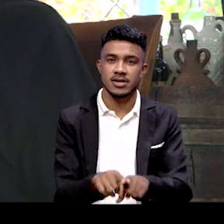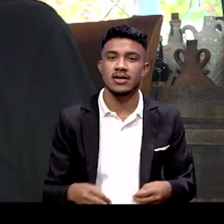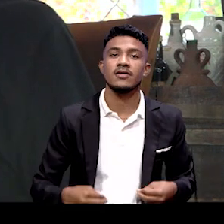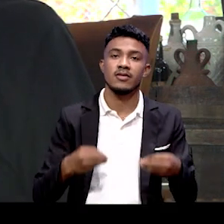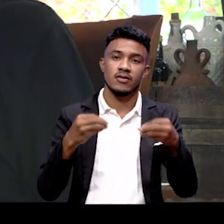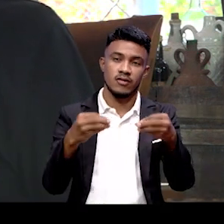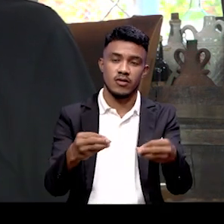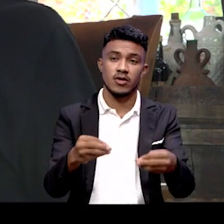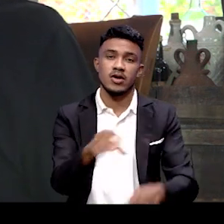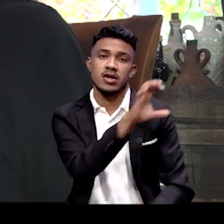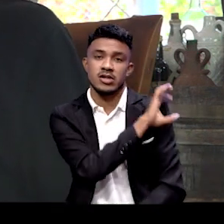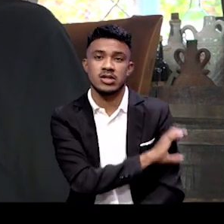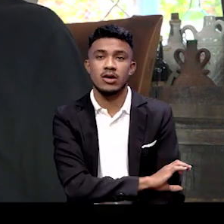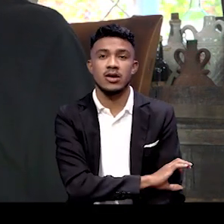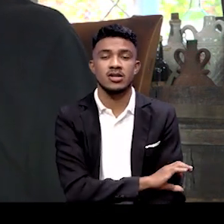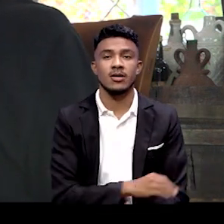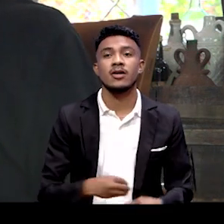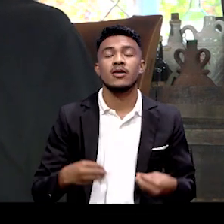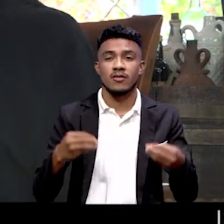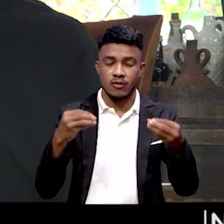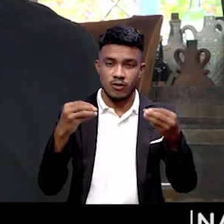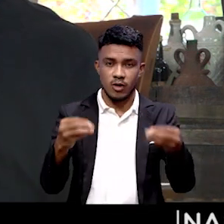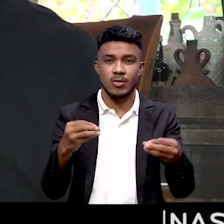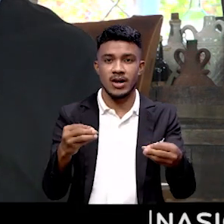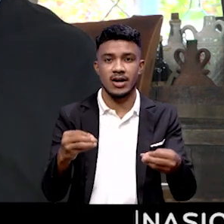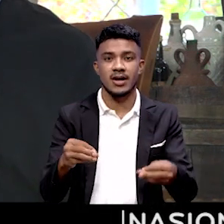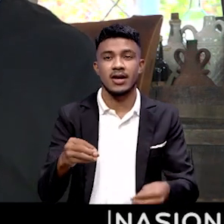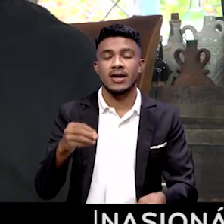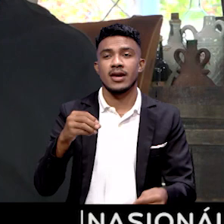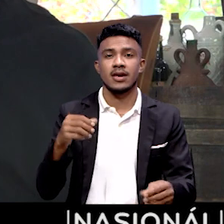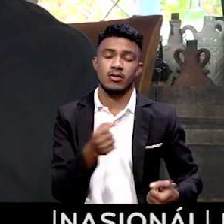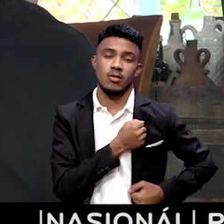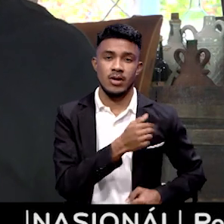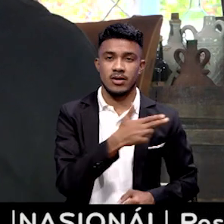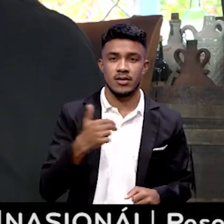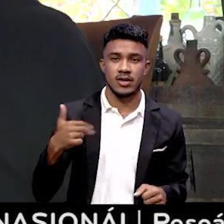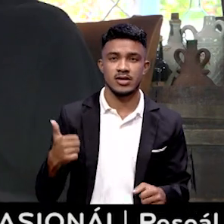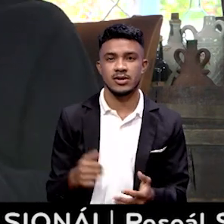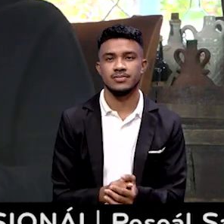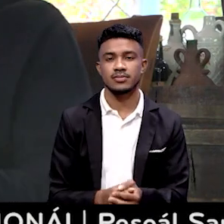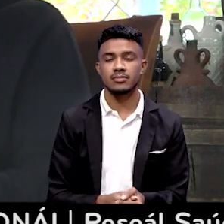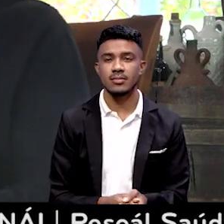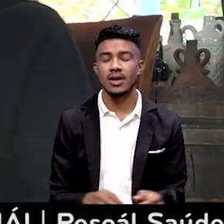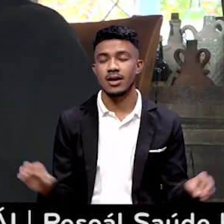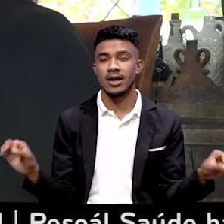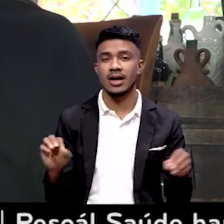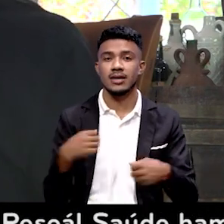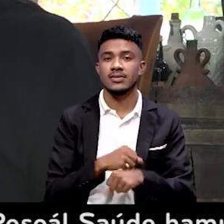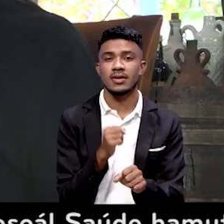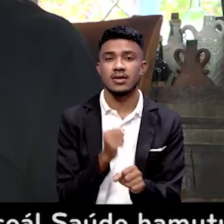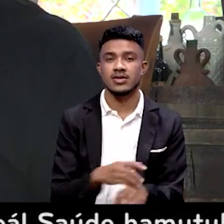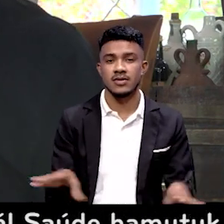fale segurança, batem aí. Milícia sira lá desarmado, lá no